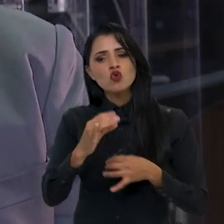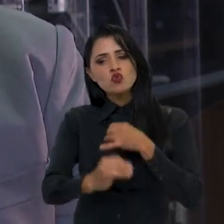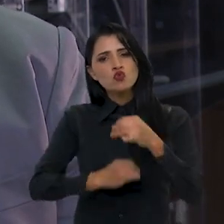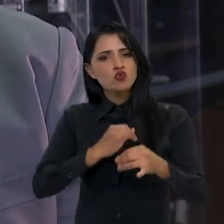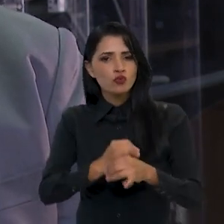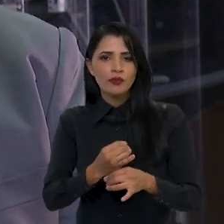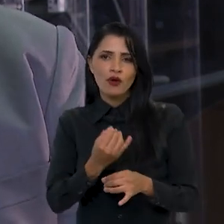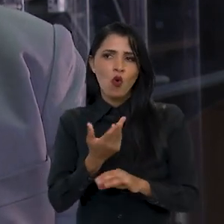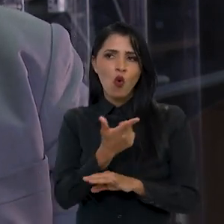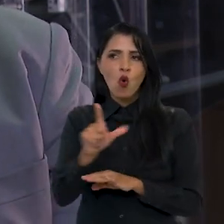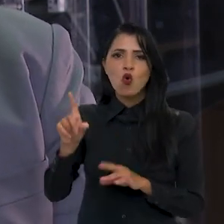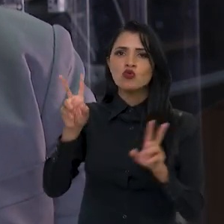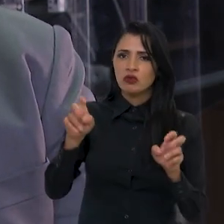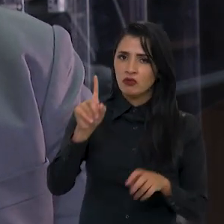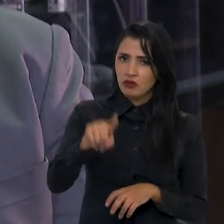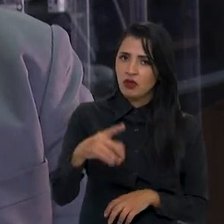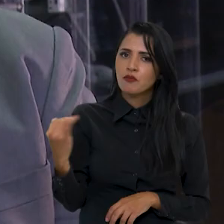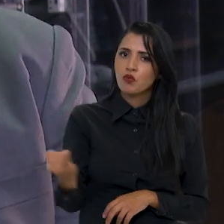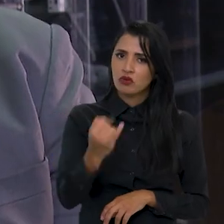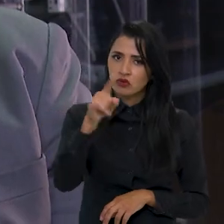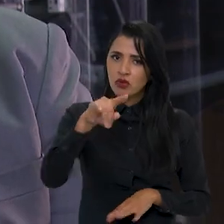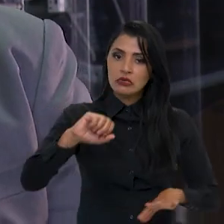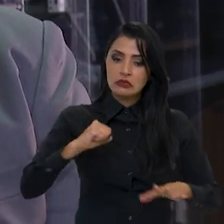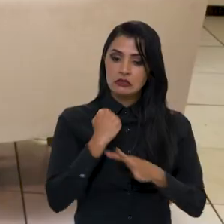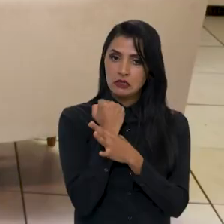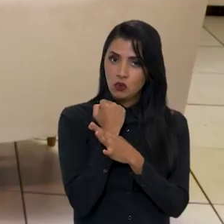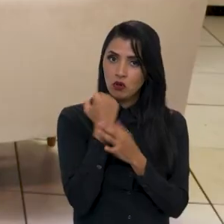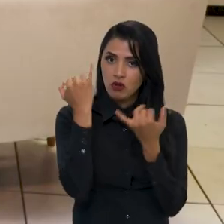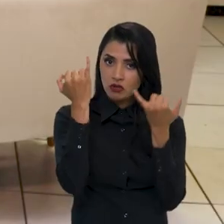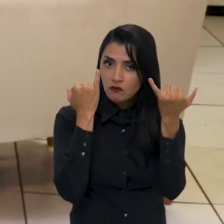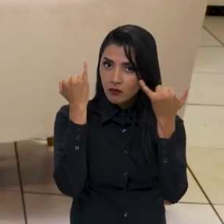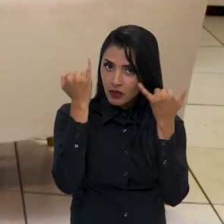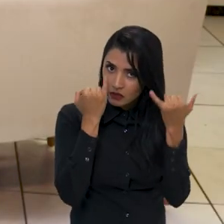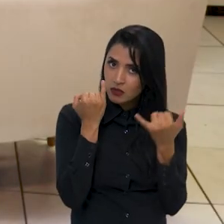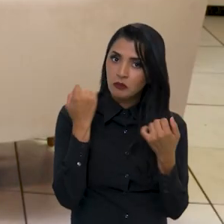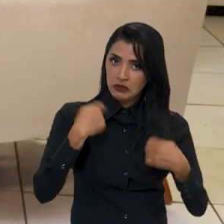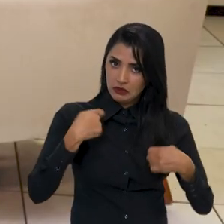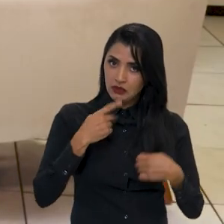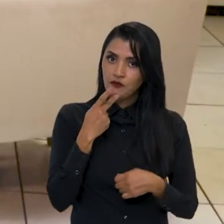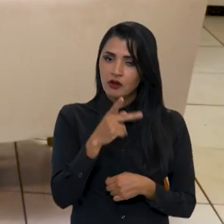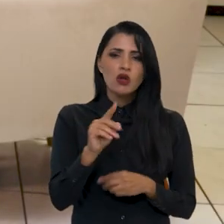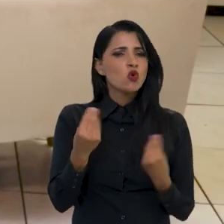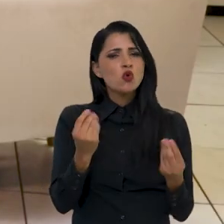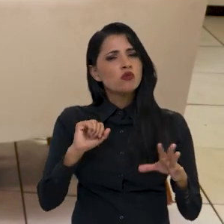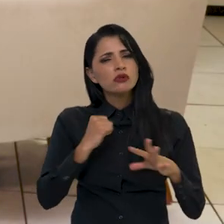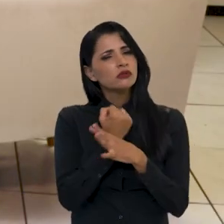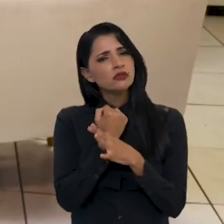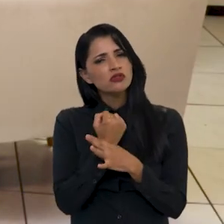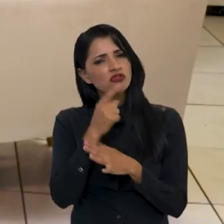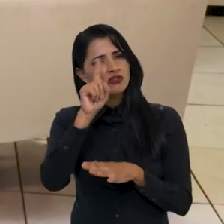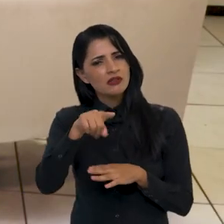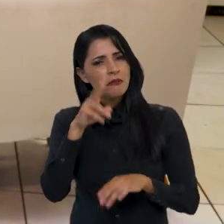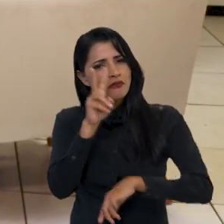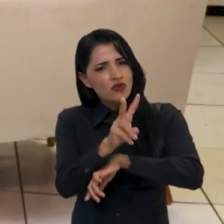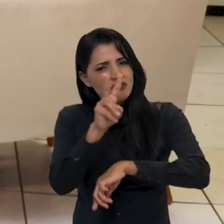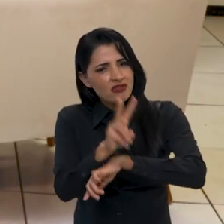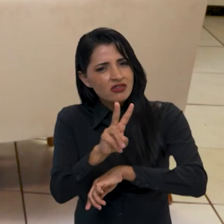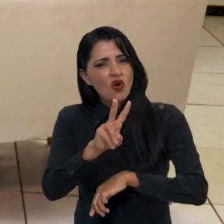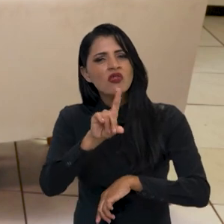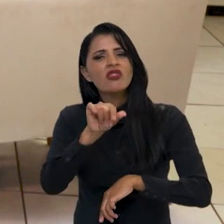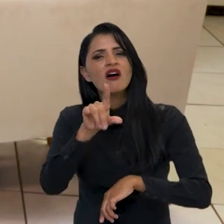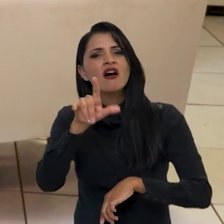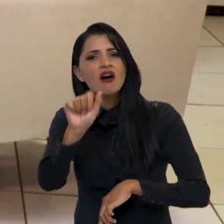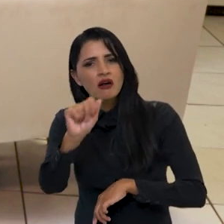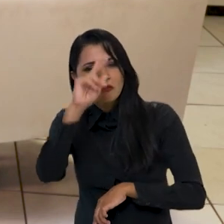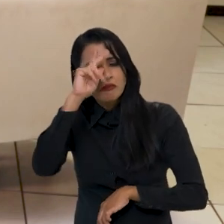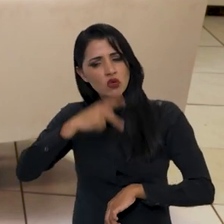conectividade, a gente não pode deixar de fora um tema muito importante, que é a segurança da informação, né? Como é que pode se garantir a proteção